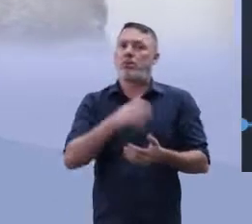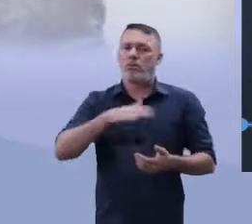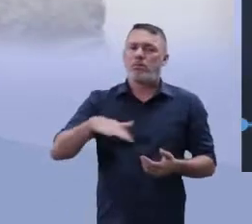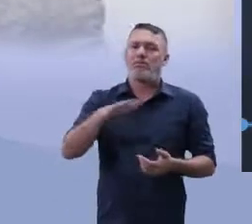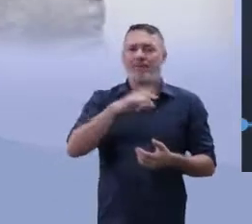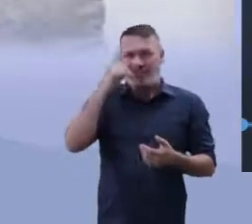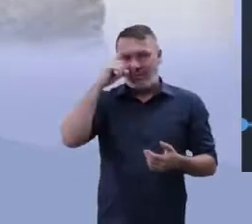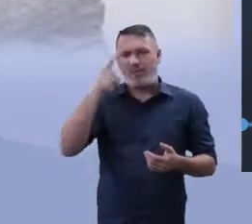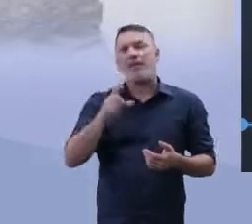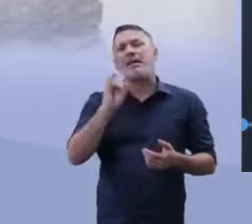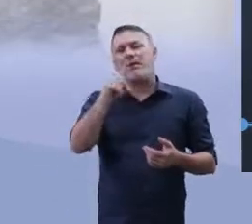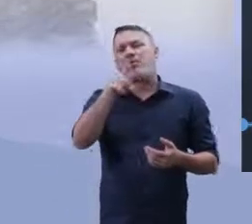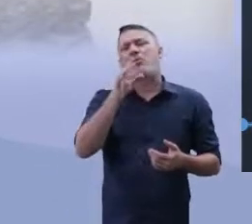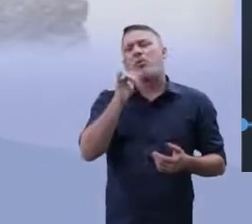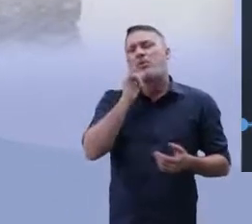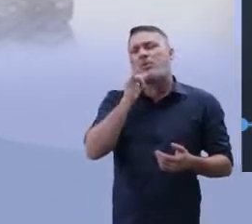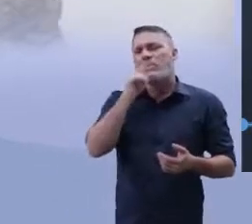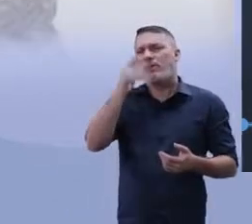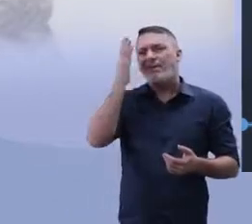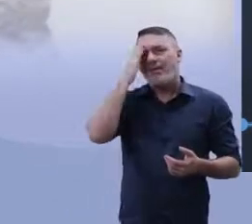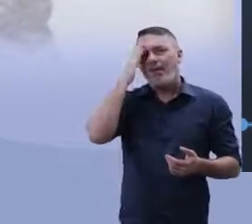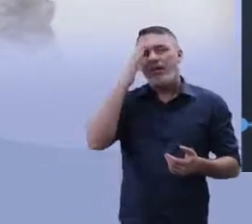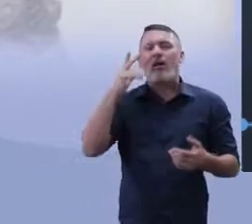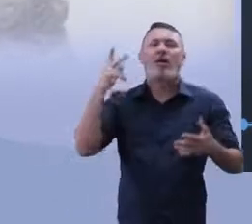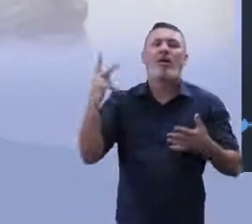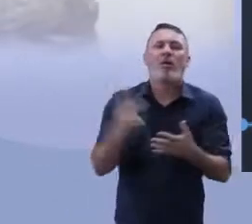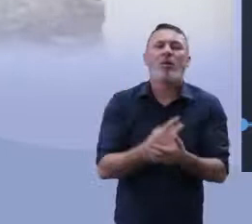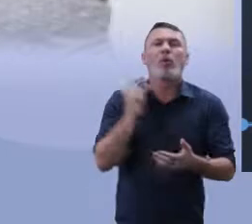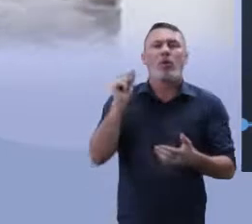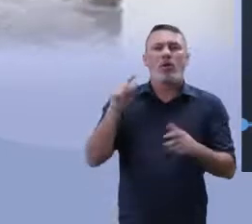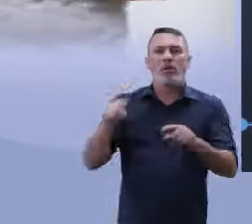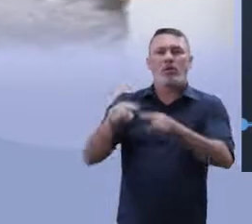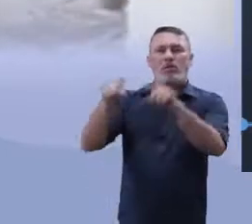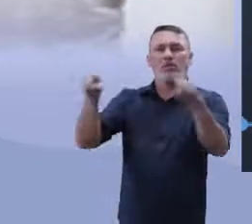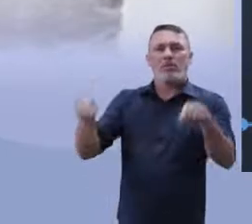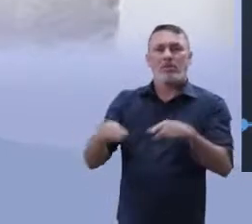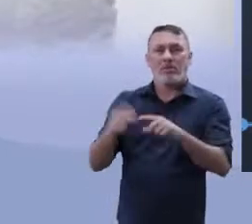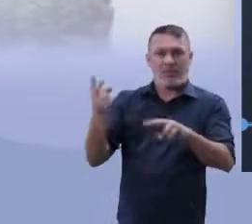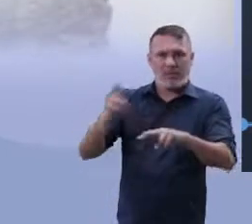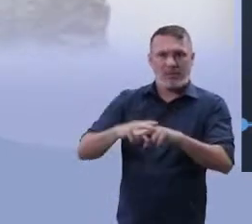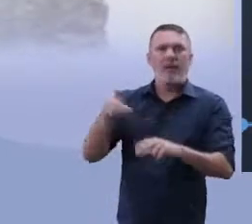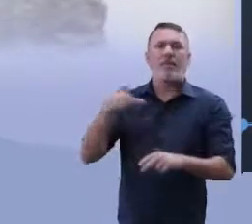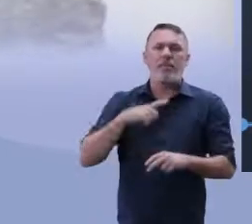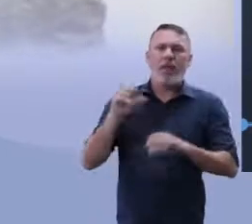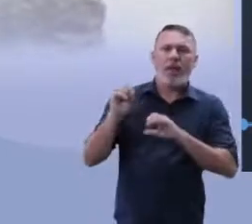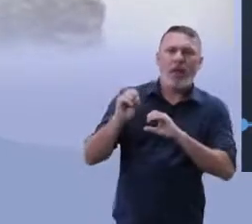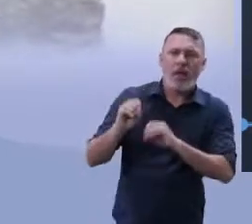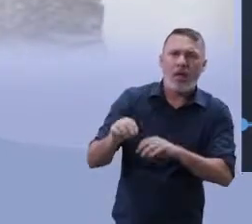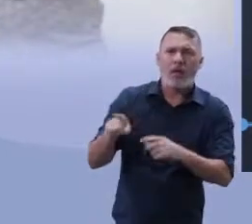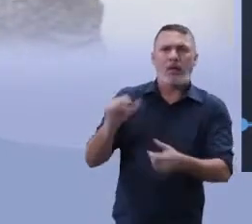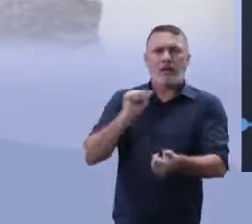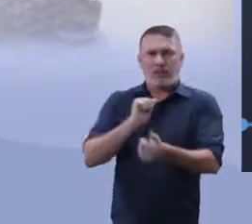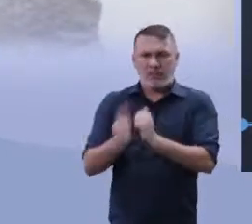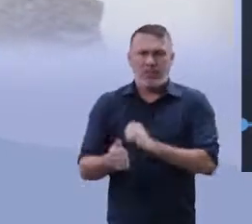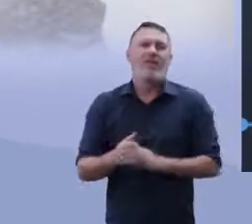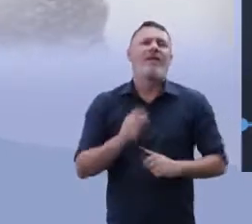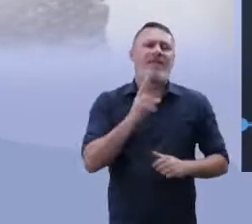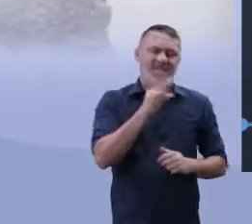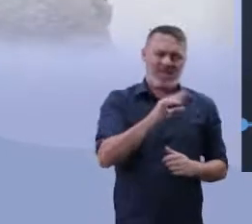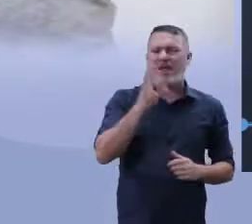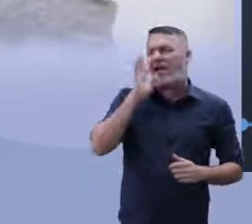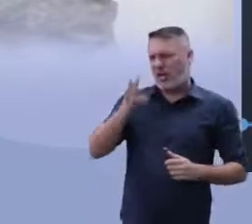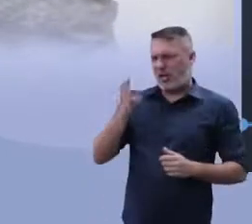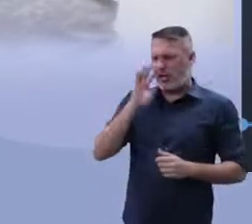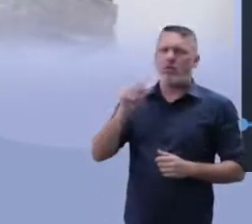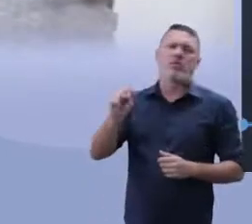você souber que um detento está tendo aula, está tendo esporte, coisa e tal, vai ter uma crítica. Sim, essa crítica